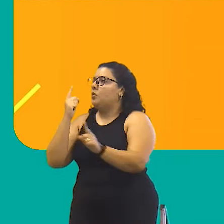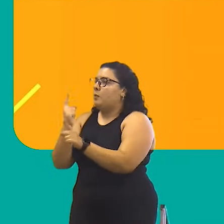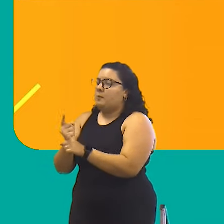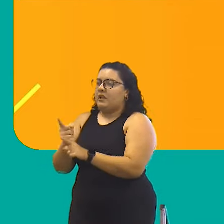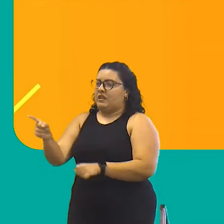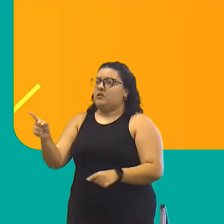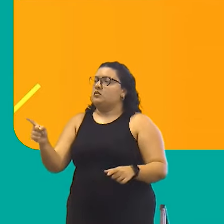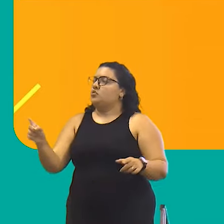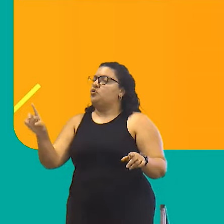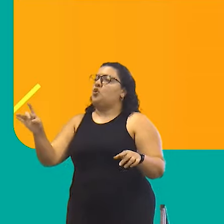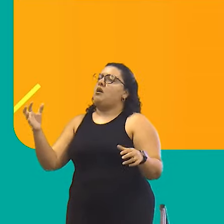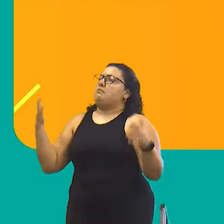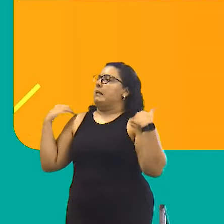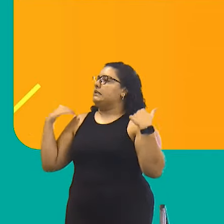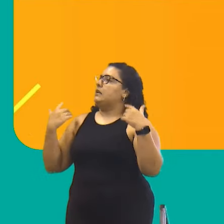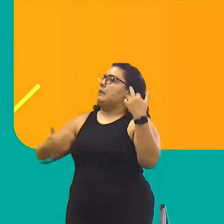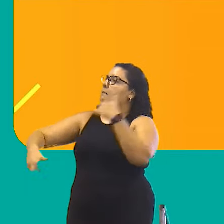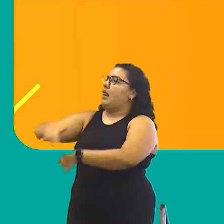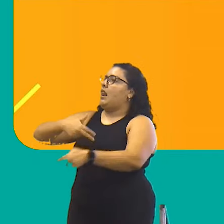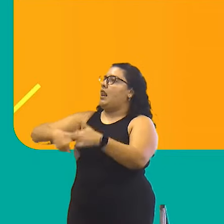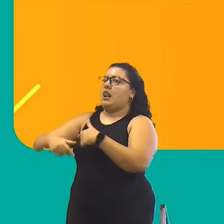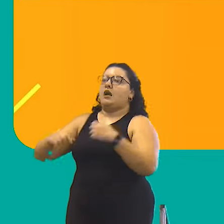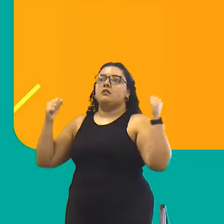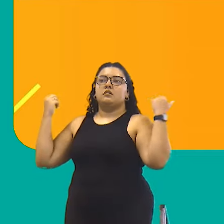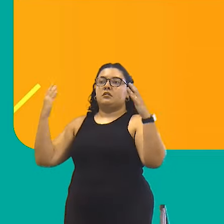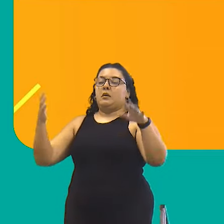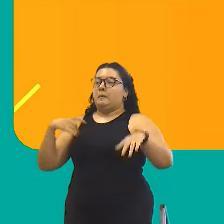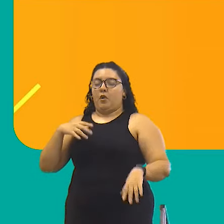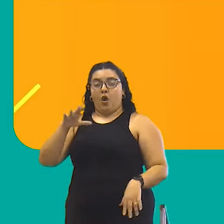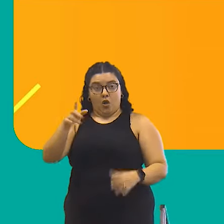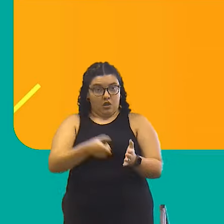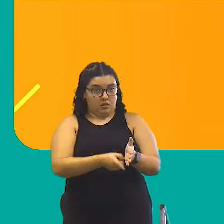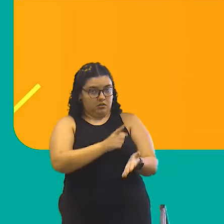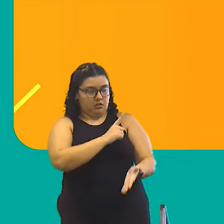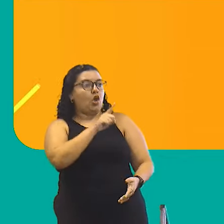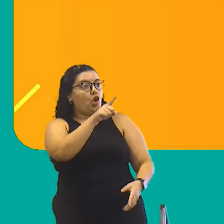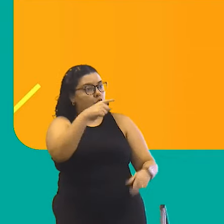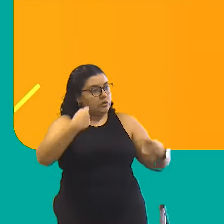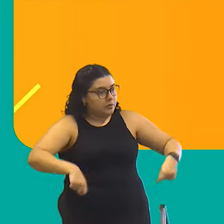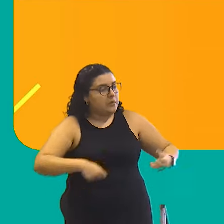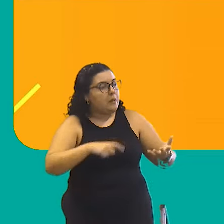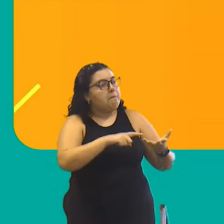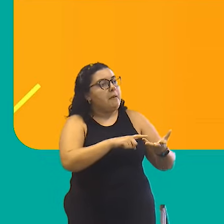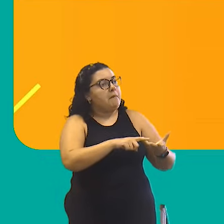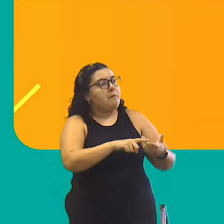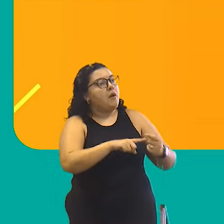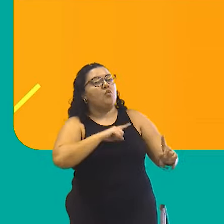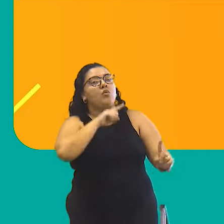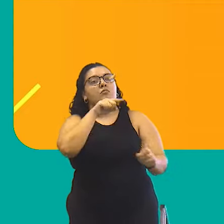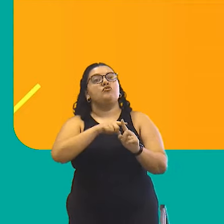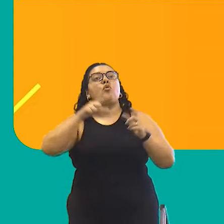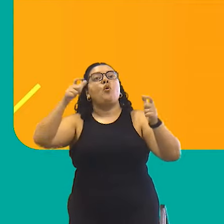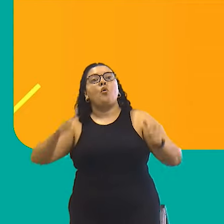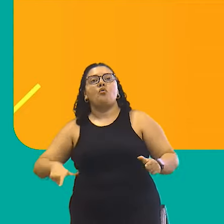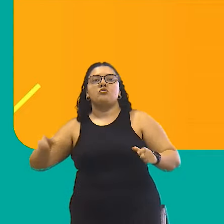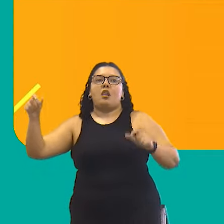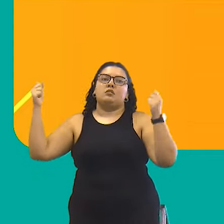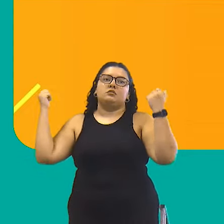passeando loucamente pela selva sem um objetivo. Agora, se alguém chegar e falar, olha, você tem tal objetivo ali dentro da